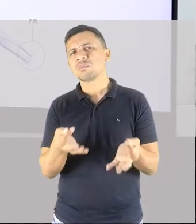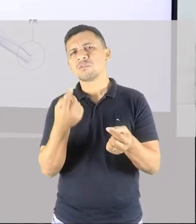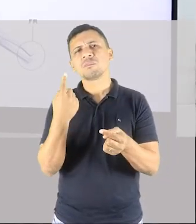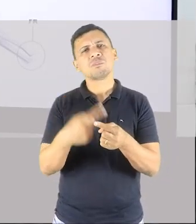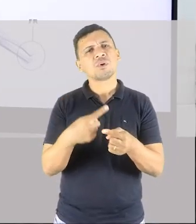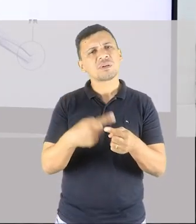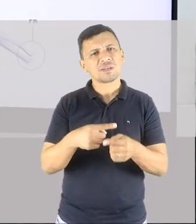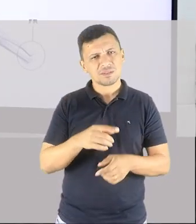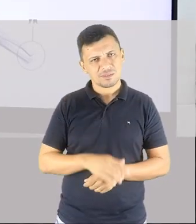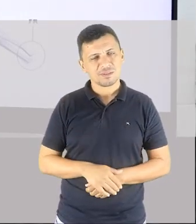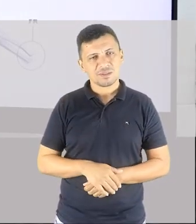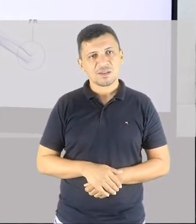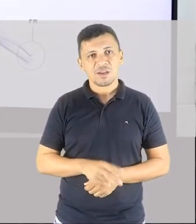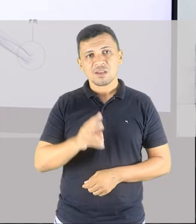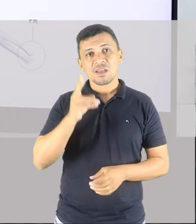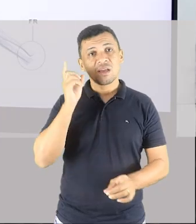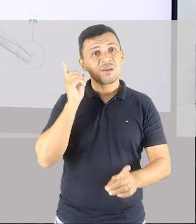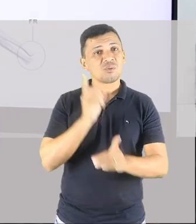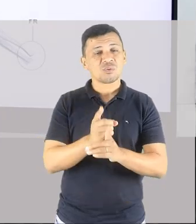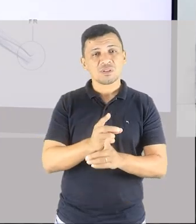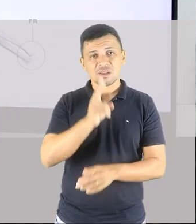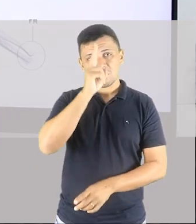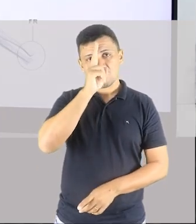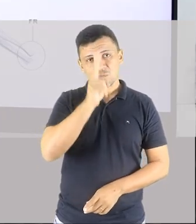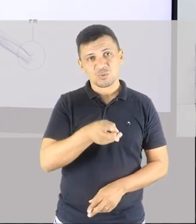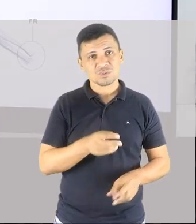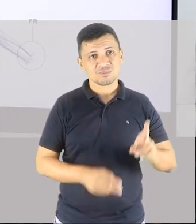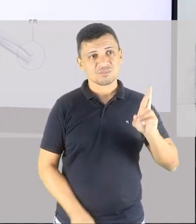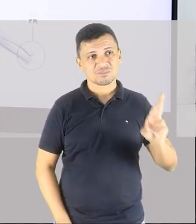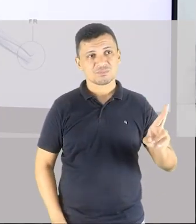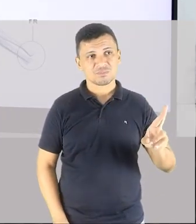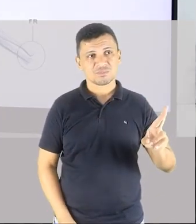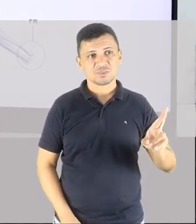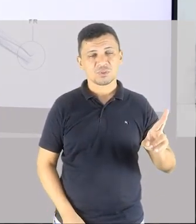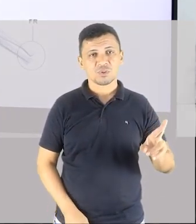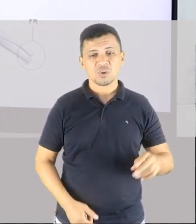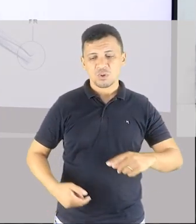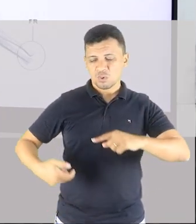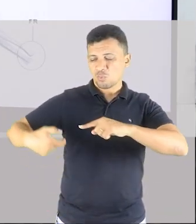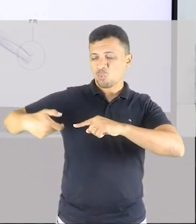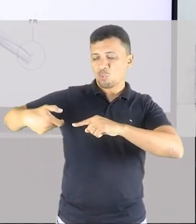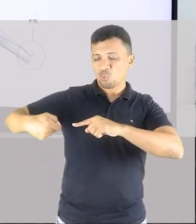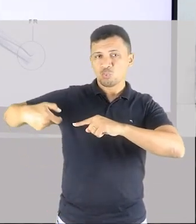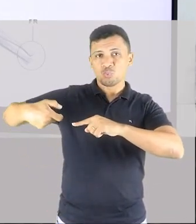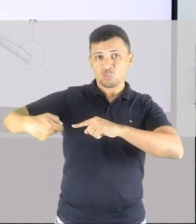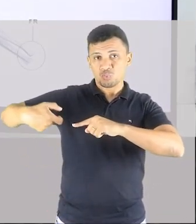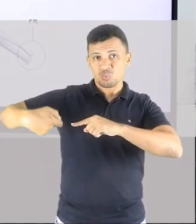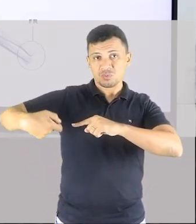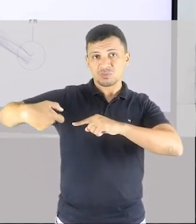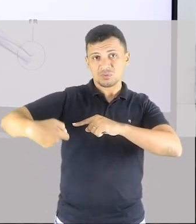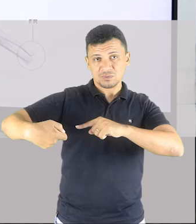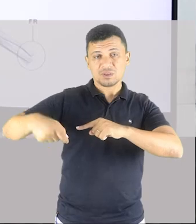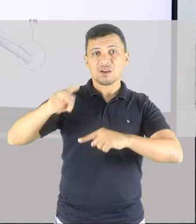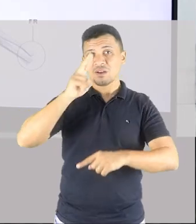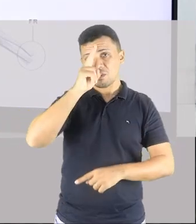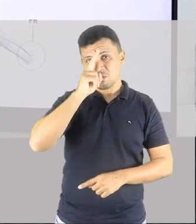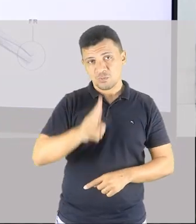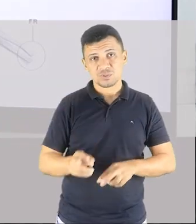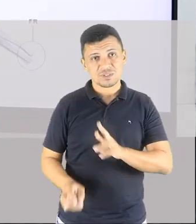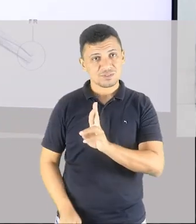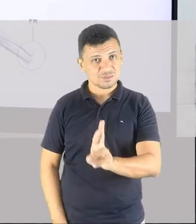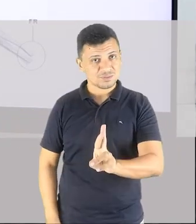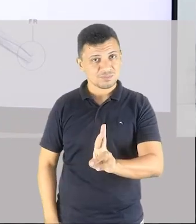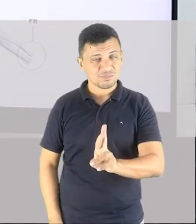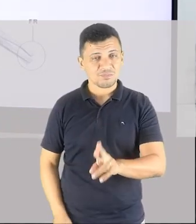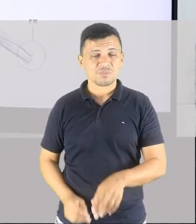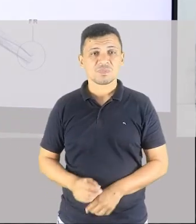vocês saberem aonde fica a força resistente. O cortador de unha, cortar. Então, onde está cortando é a força